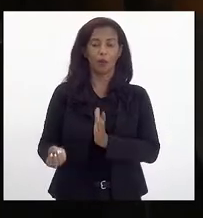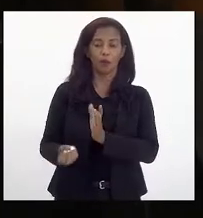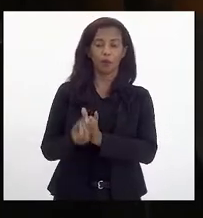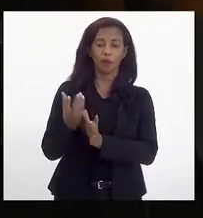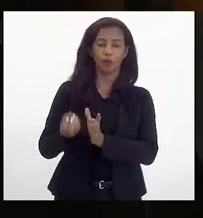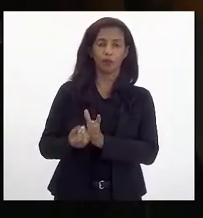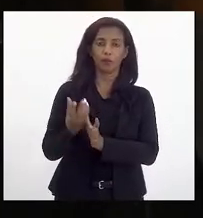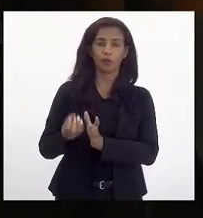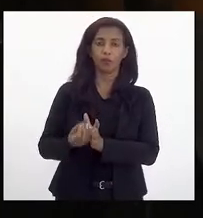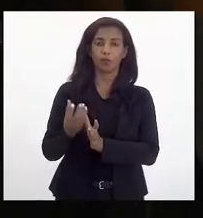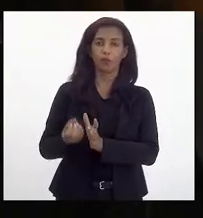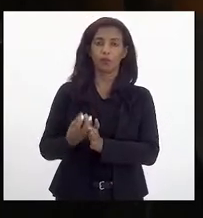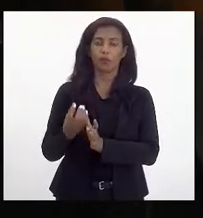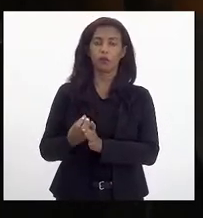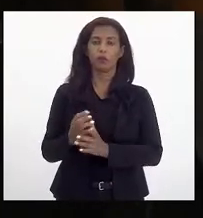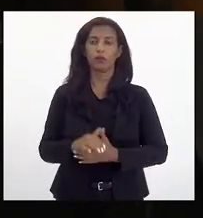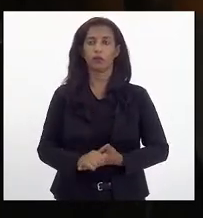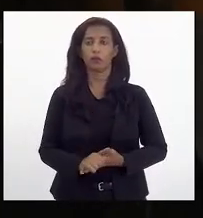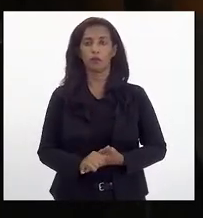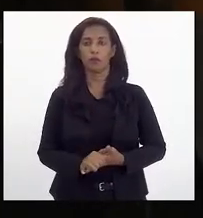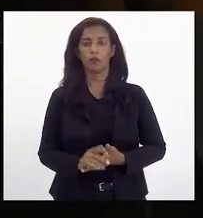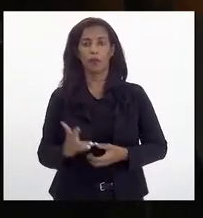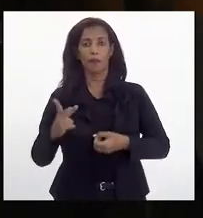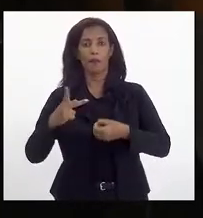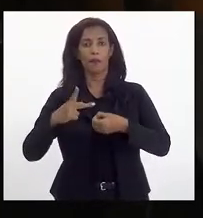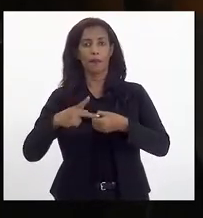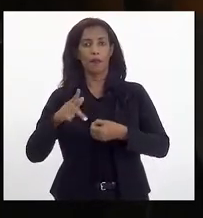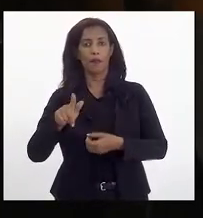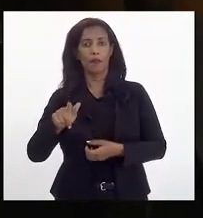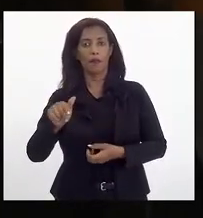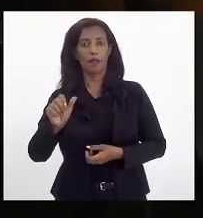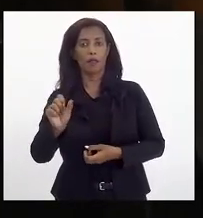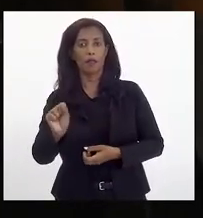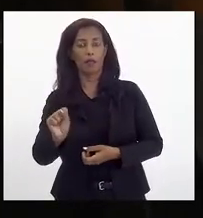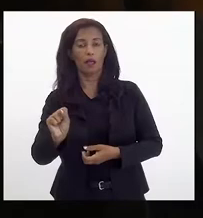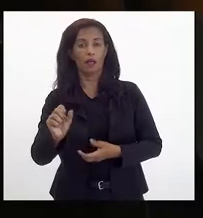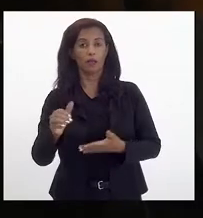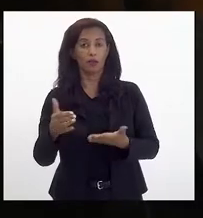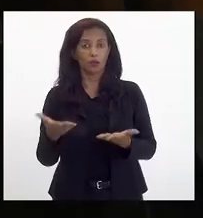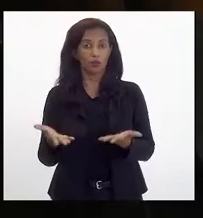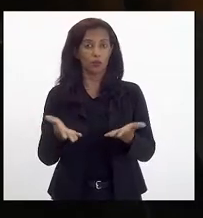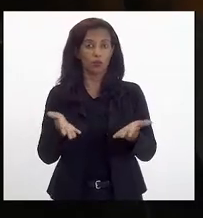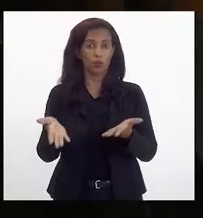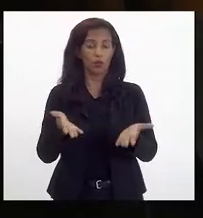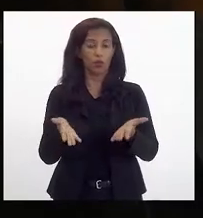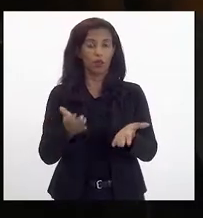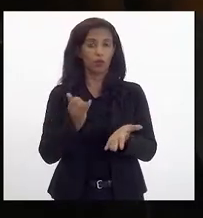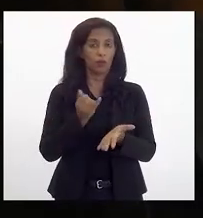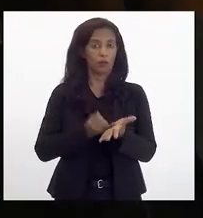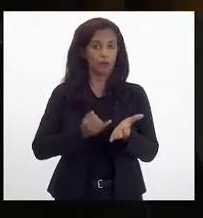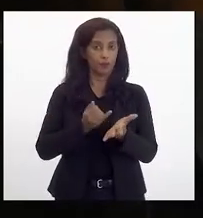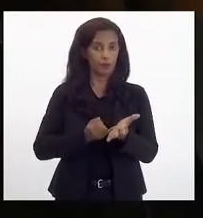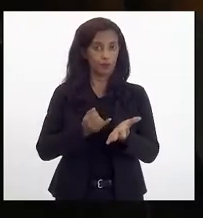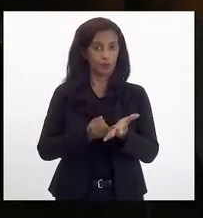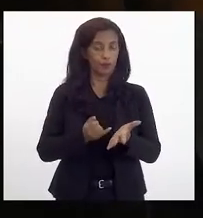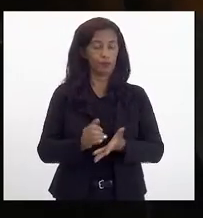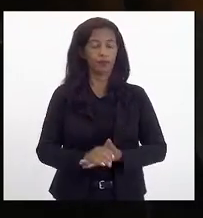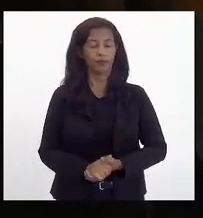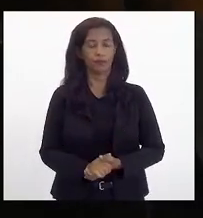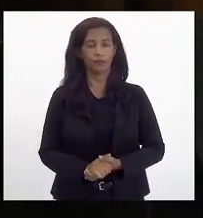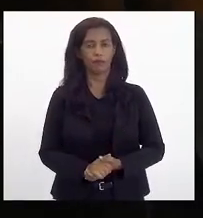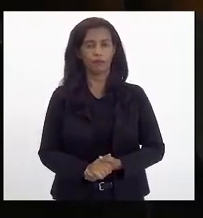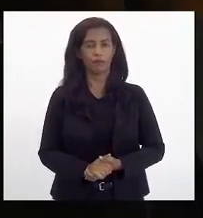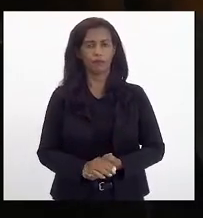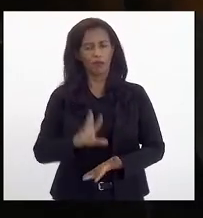produtiva de petróleo e gás, quanto à incidência do ICMS. Fiz um